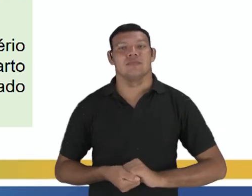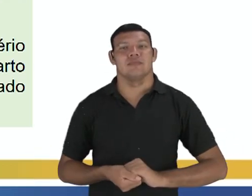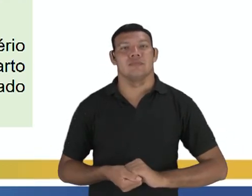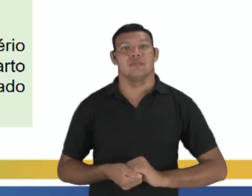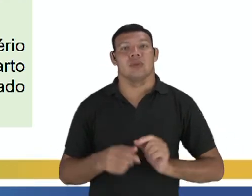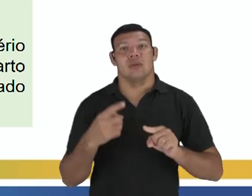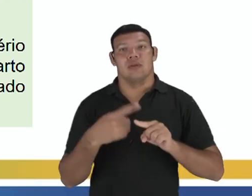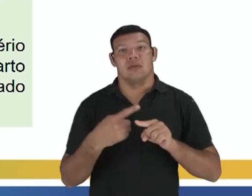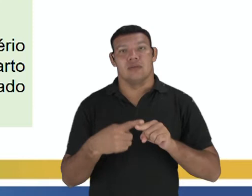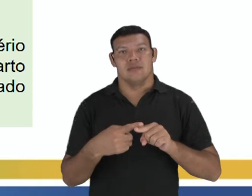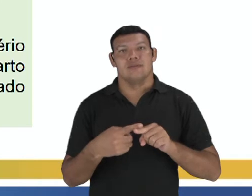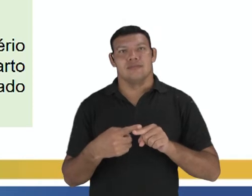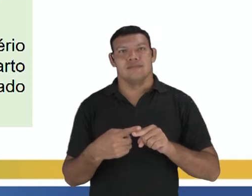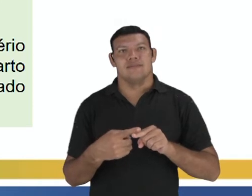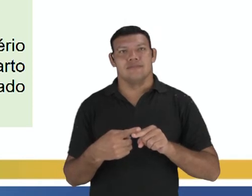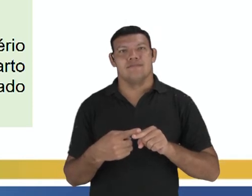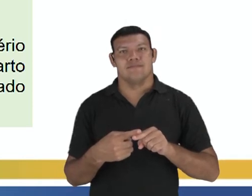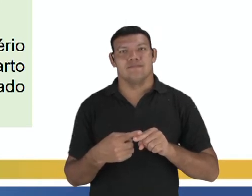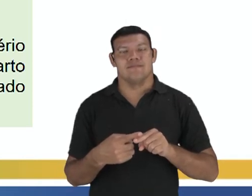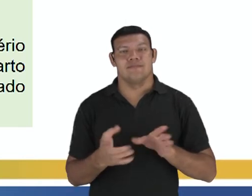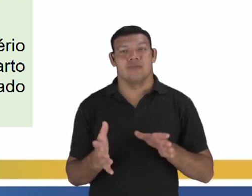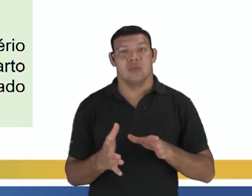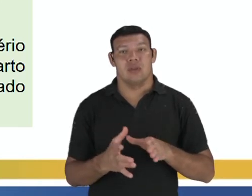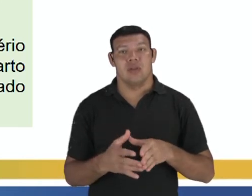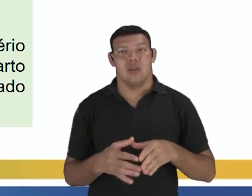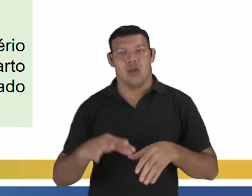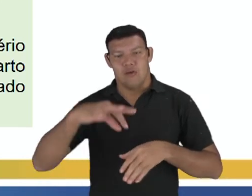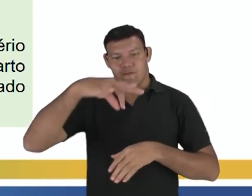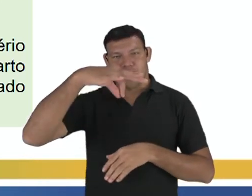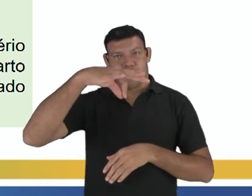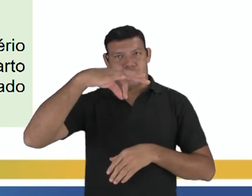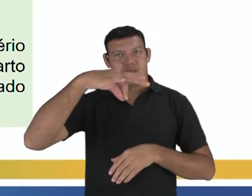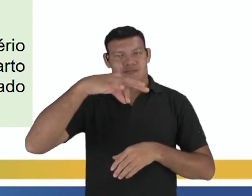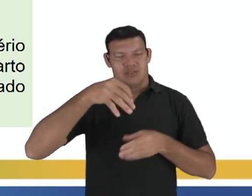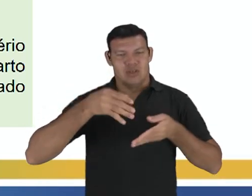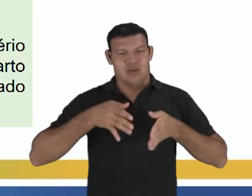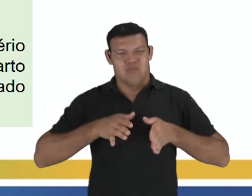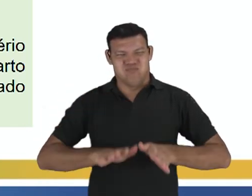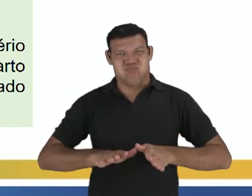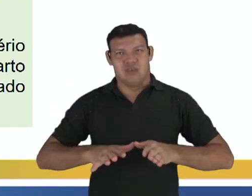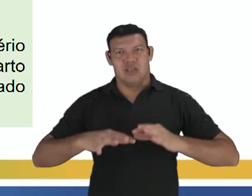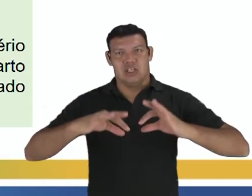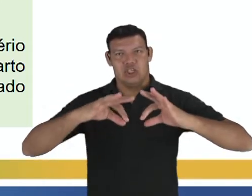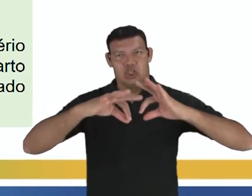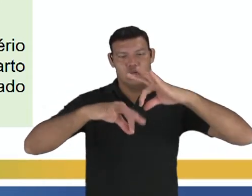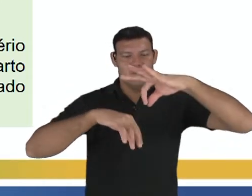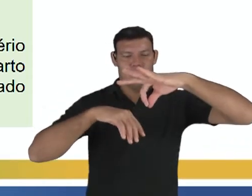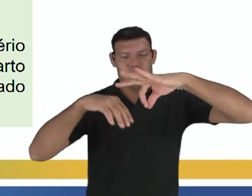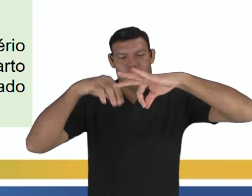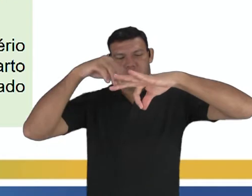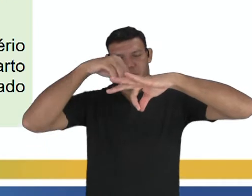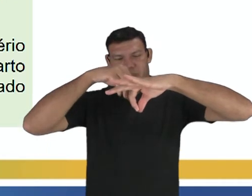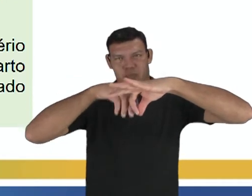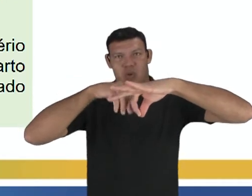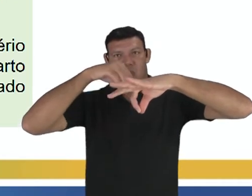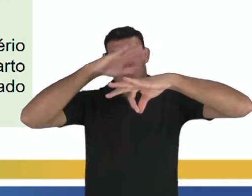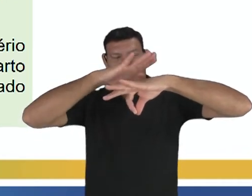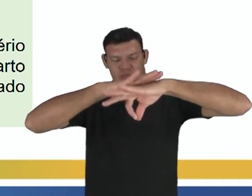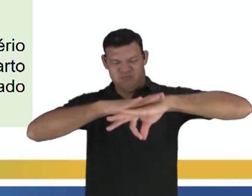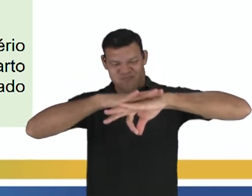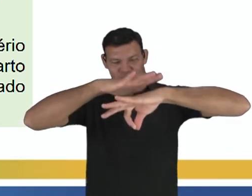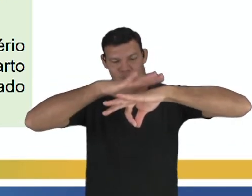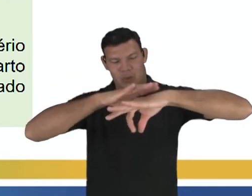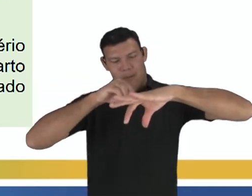pela vagina não seja a mulher vai ter ali contrações tá que vão expulsar espontaneamente sem a intervenção de